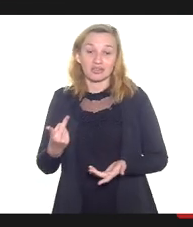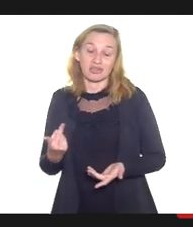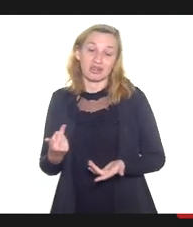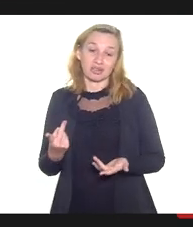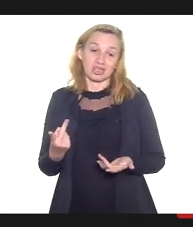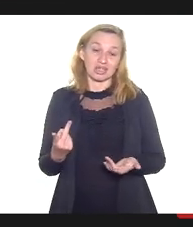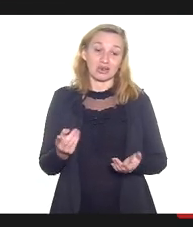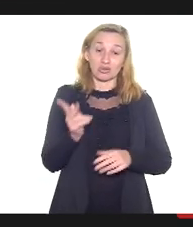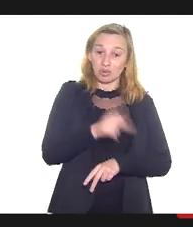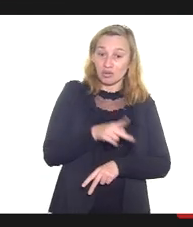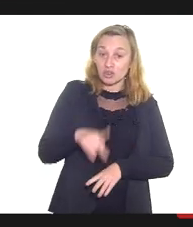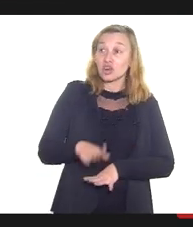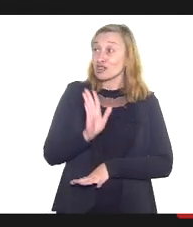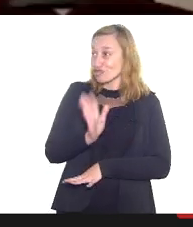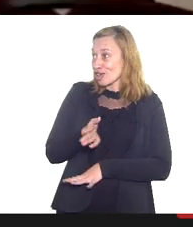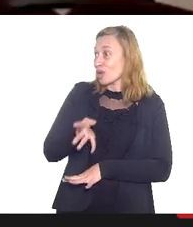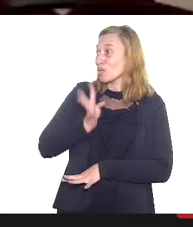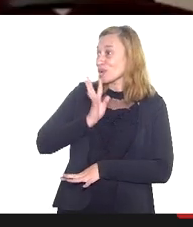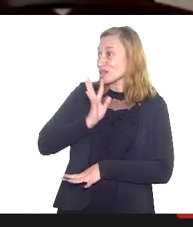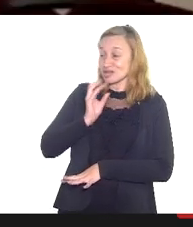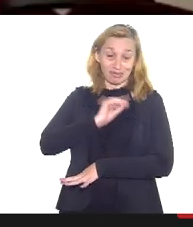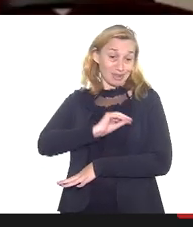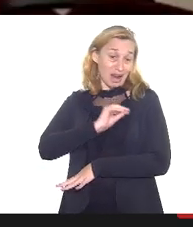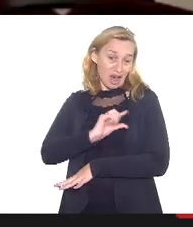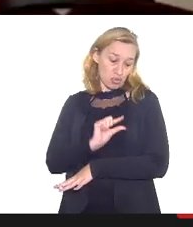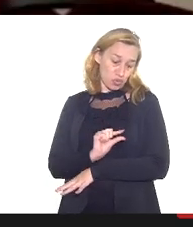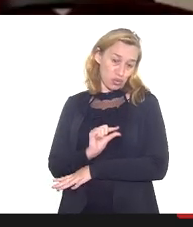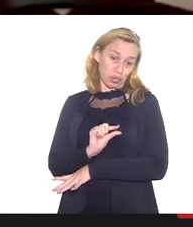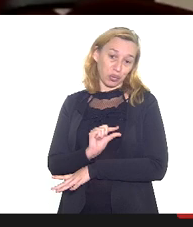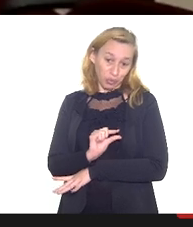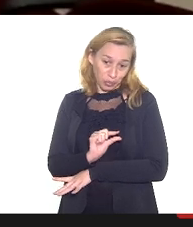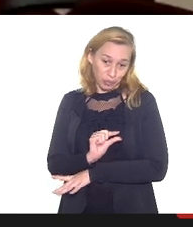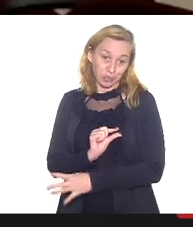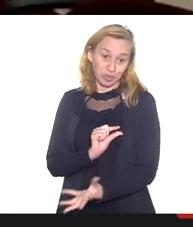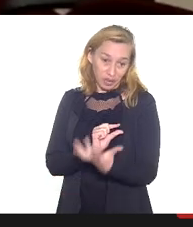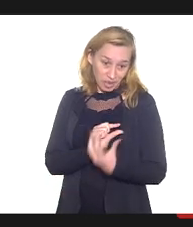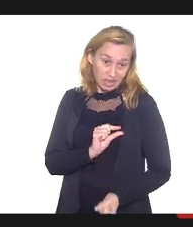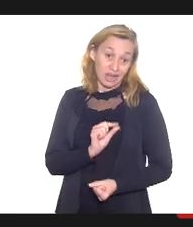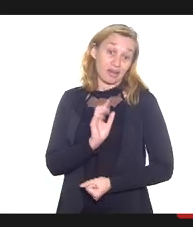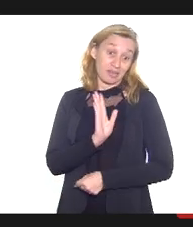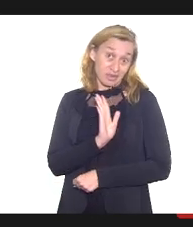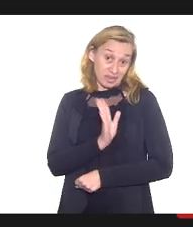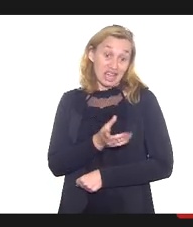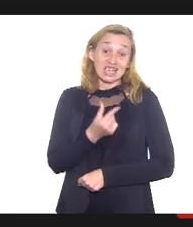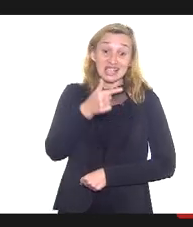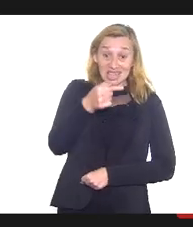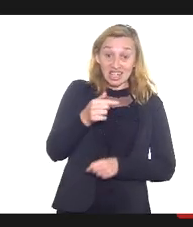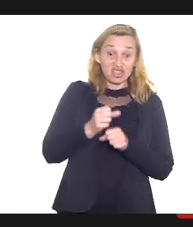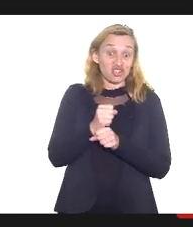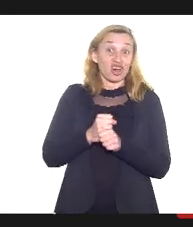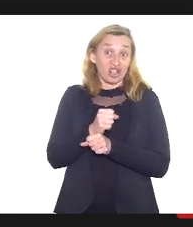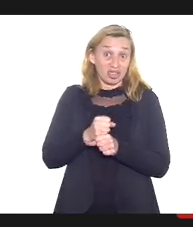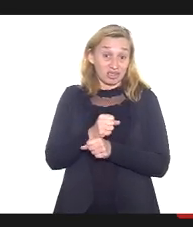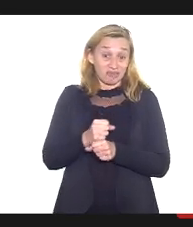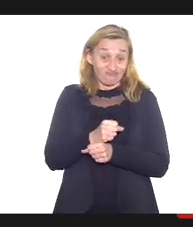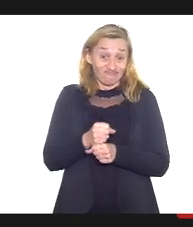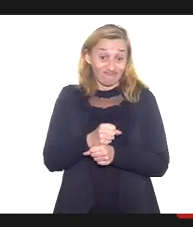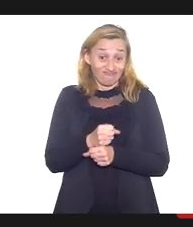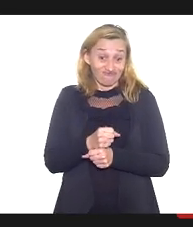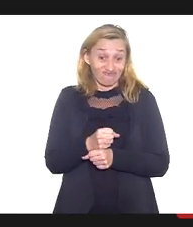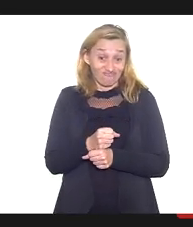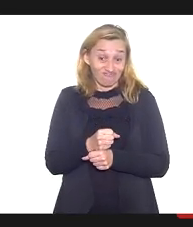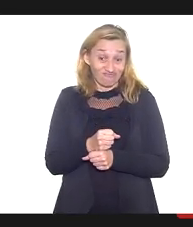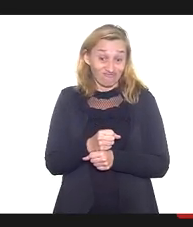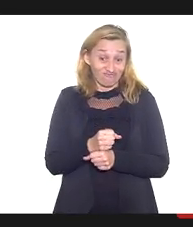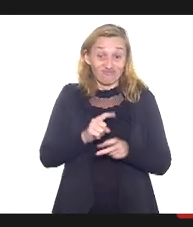já conhecido aqui pelos salários exíguos que recebem, né, e que estão há 7 anos sem recomposição das